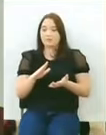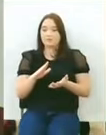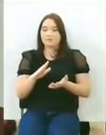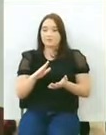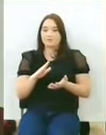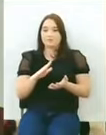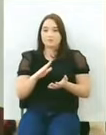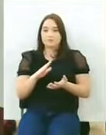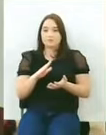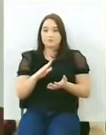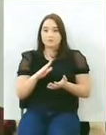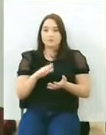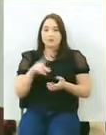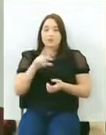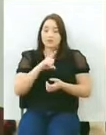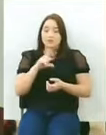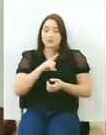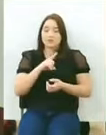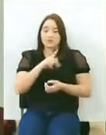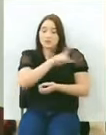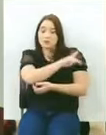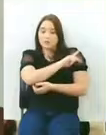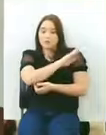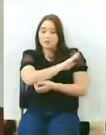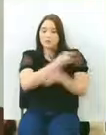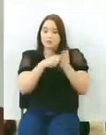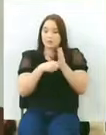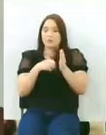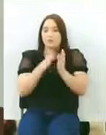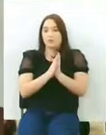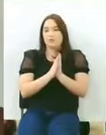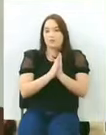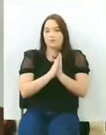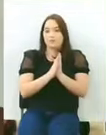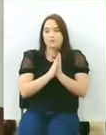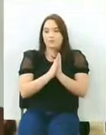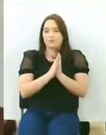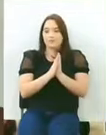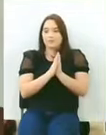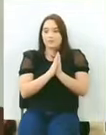dizendo o seguinte: olha os presbíteros que vocês têm, orem por eles.